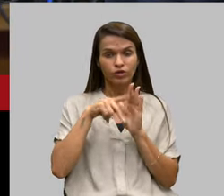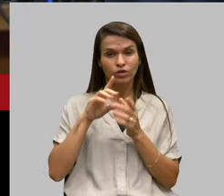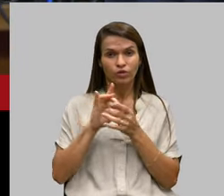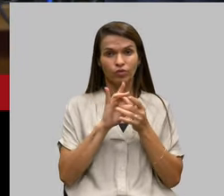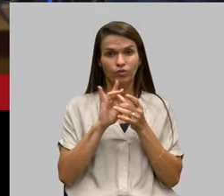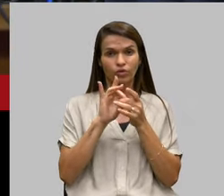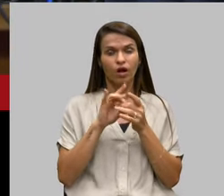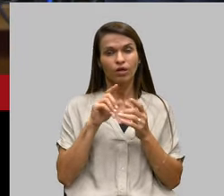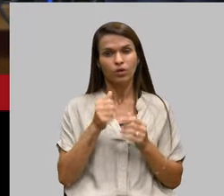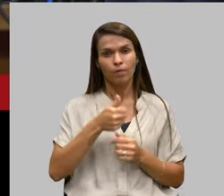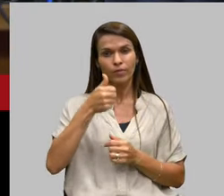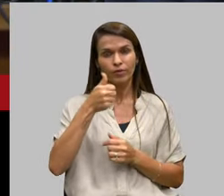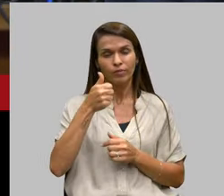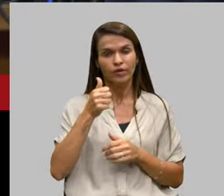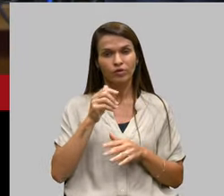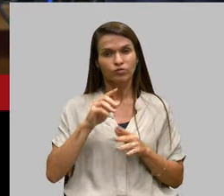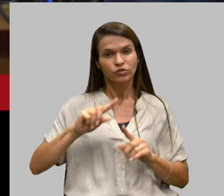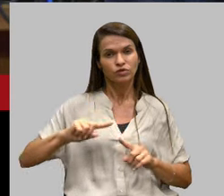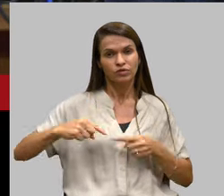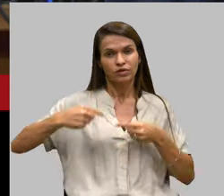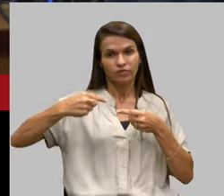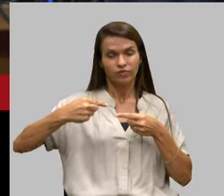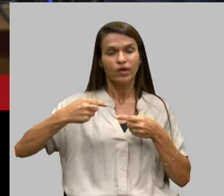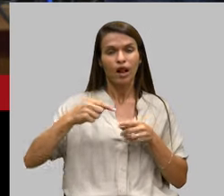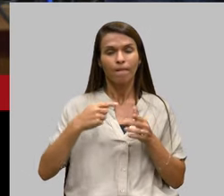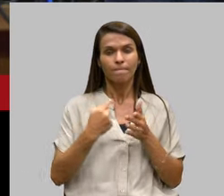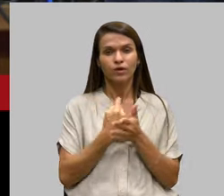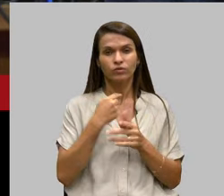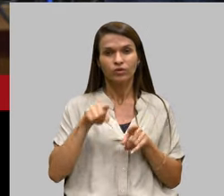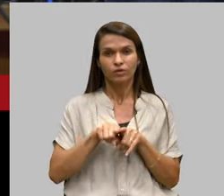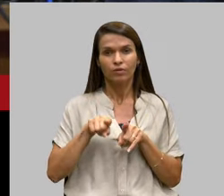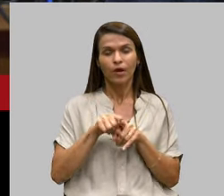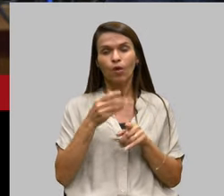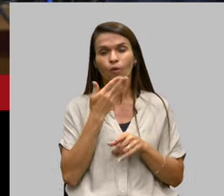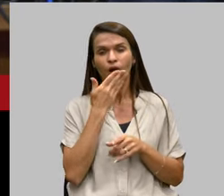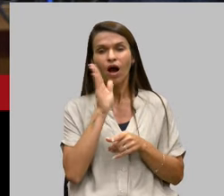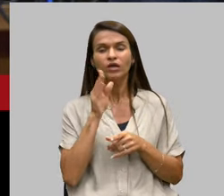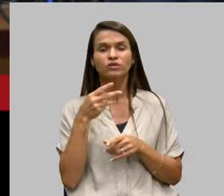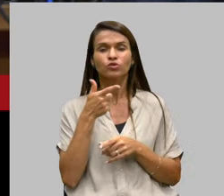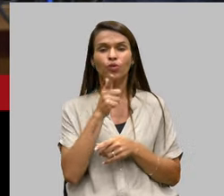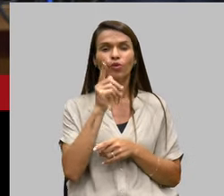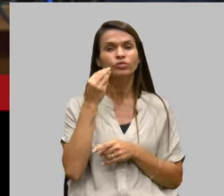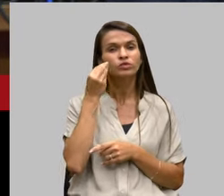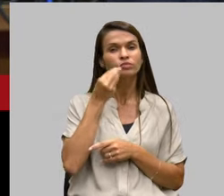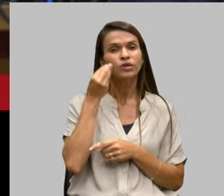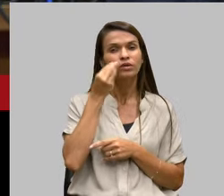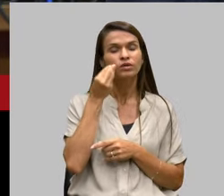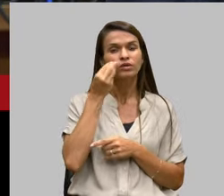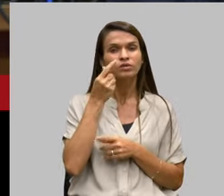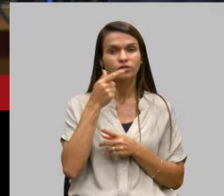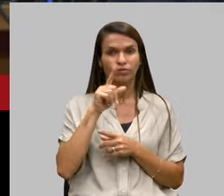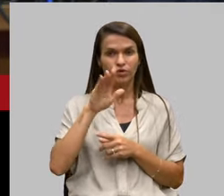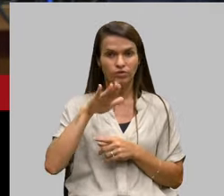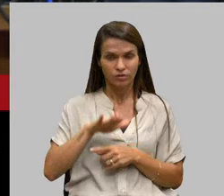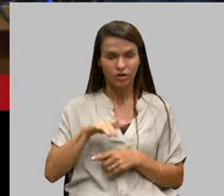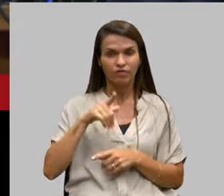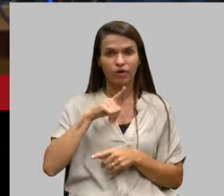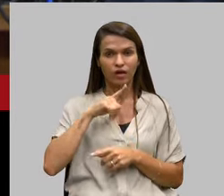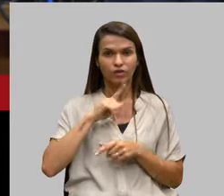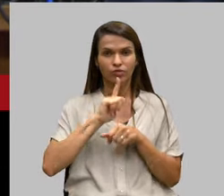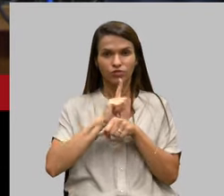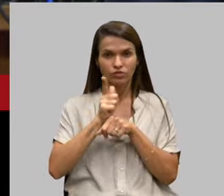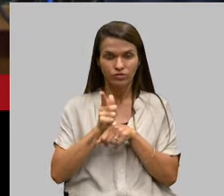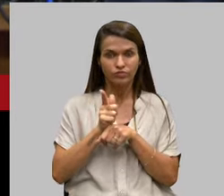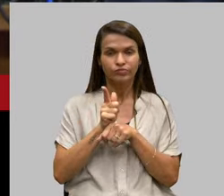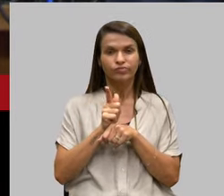é um esse é o primeiro passo desafio e ela perguntou também quais as outras experiências depois à tarde Vocês vão ter aqui um gestor de regimes